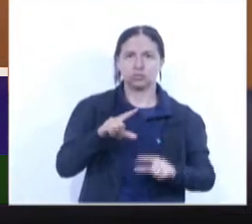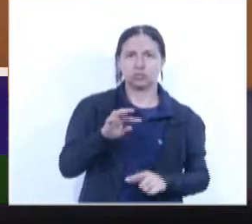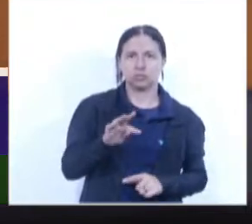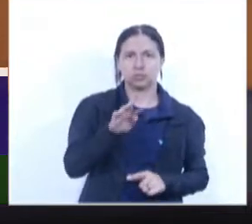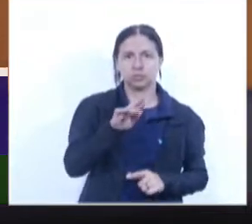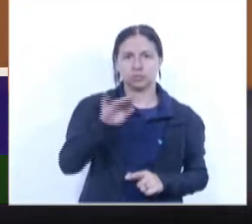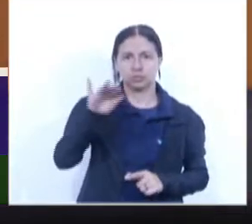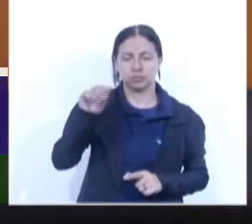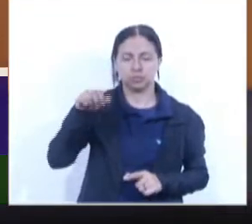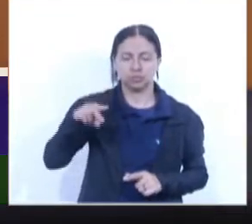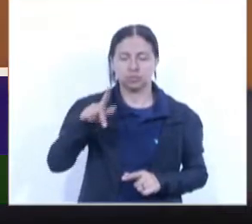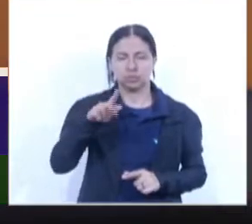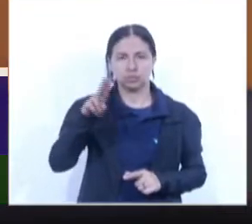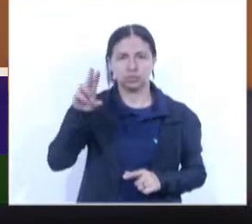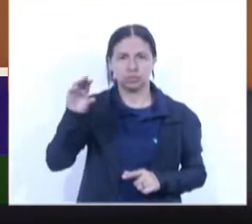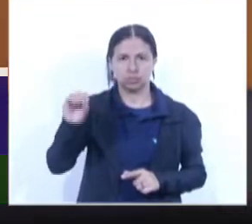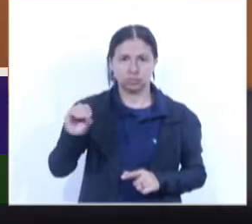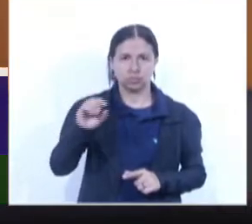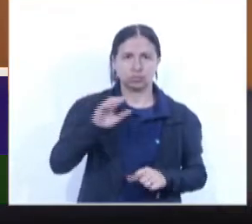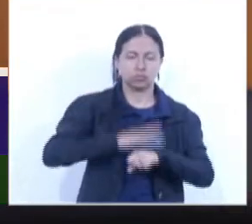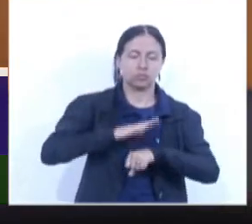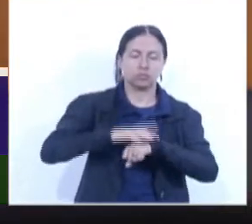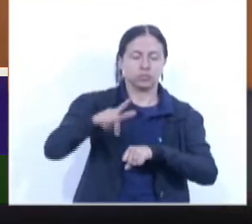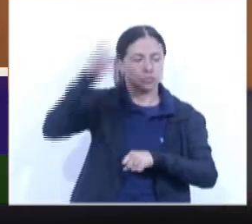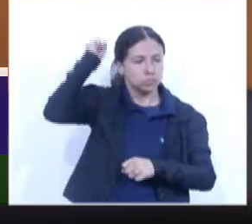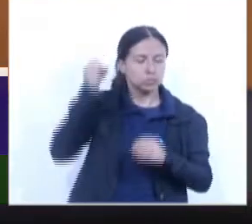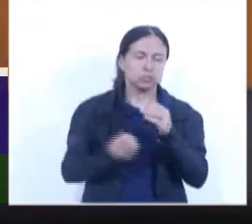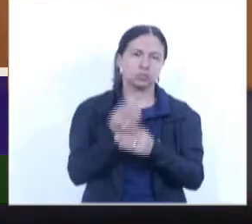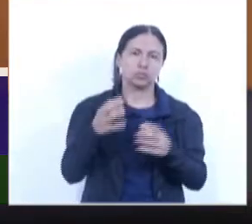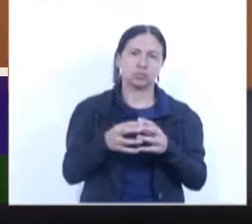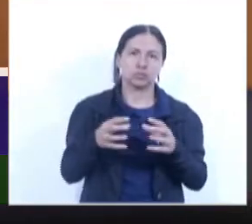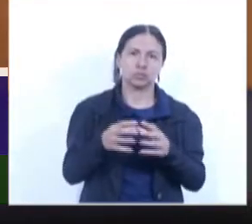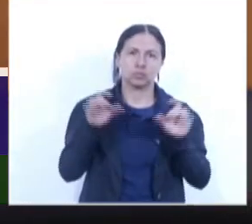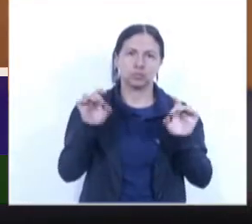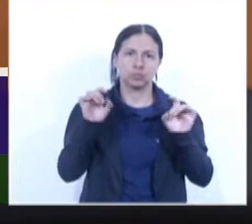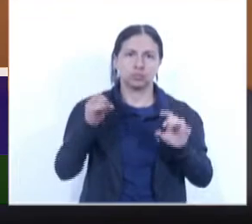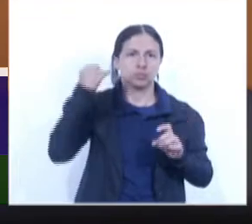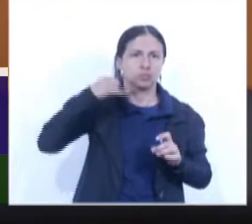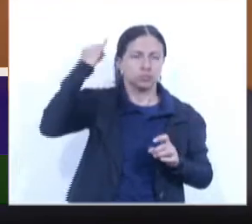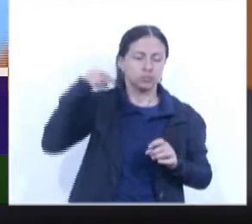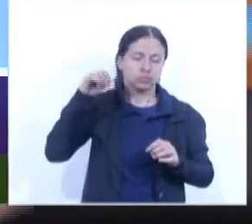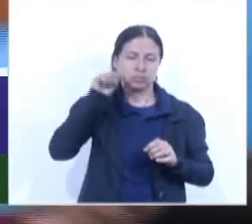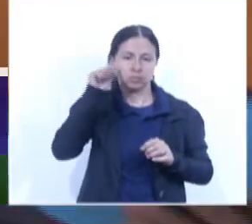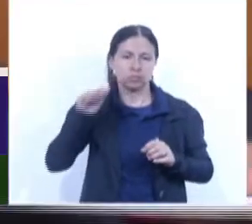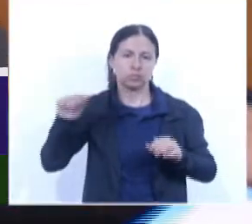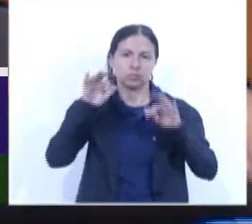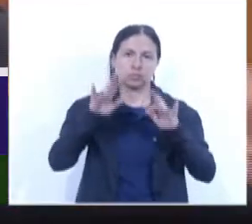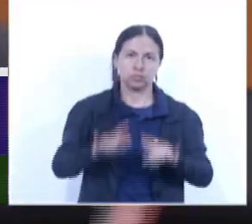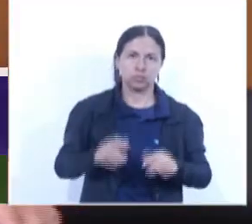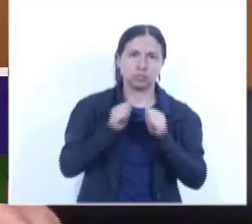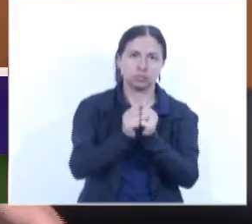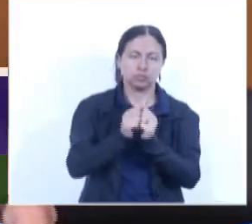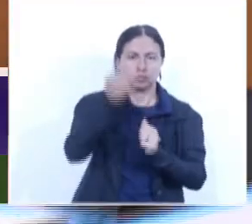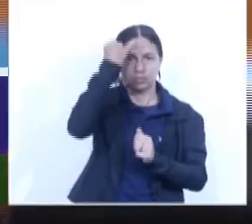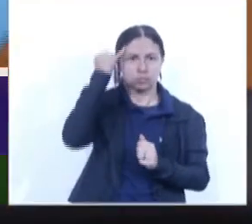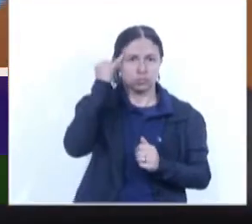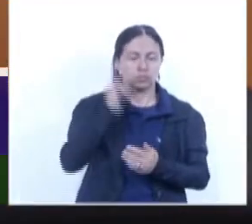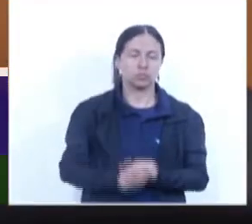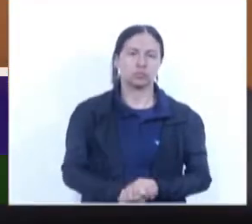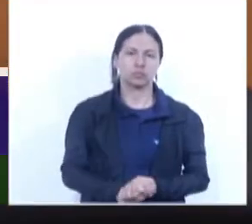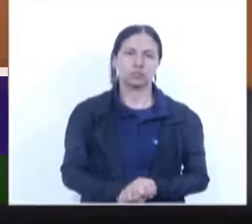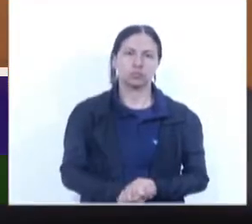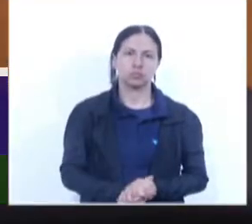formação de comissão especial Presidente Jair Ferraz relatou batendo Marquês mesmo Ivan Nunes